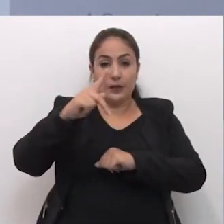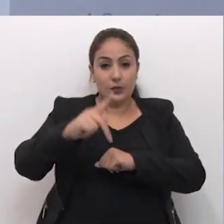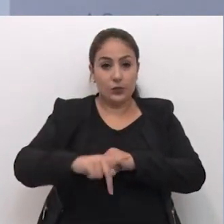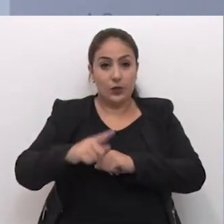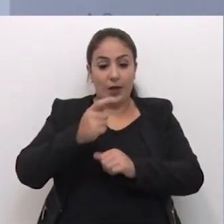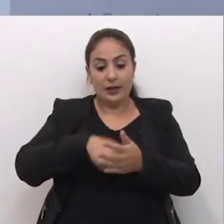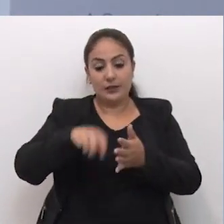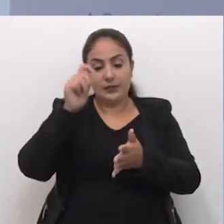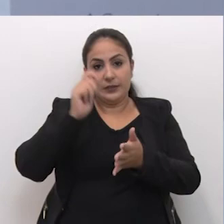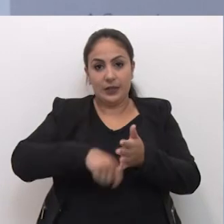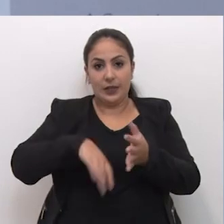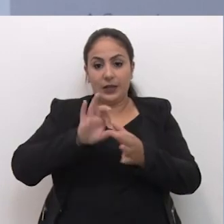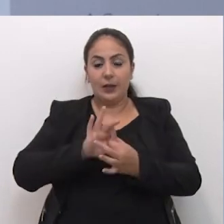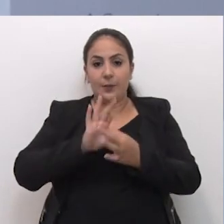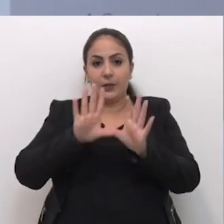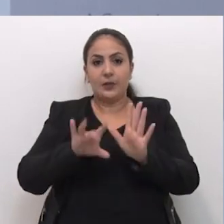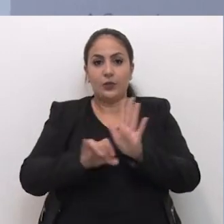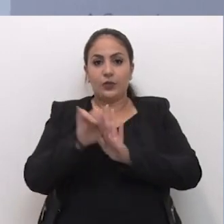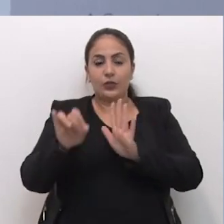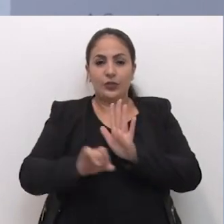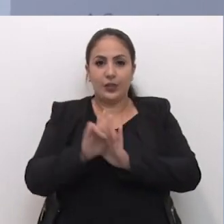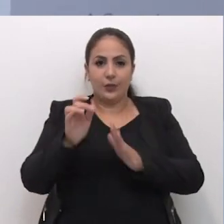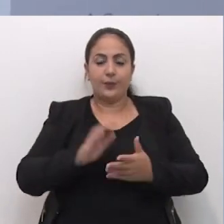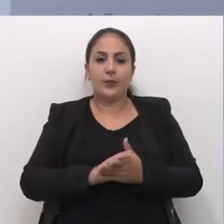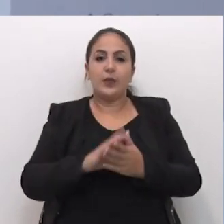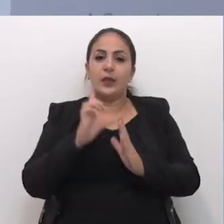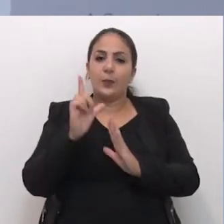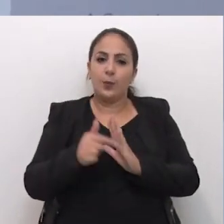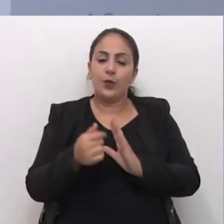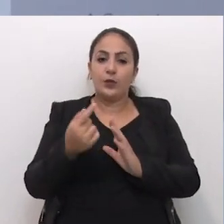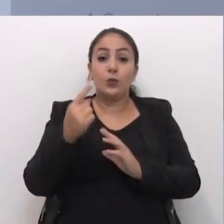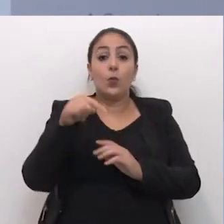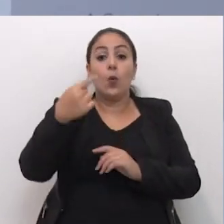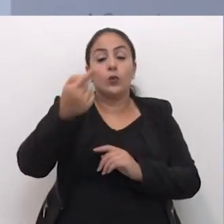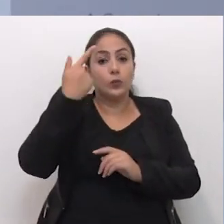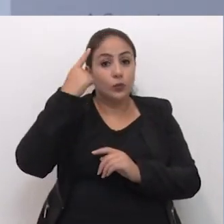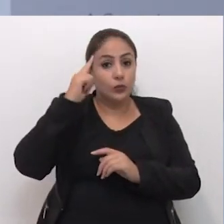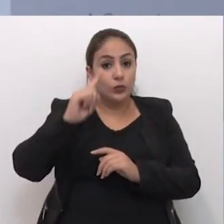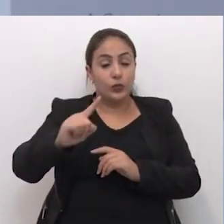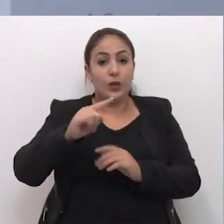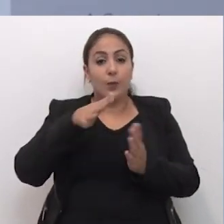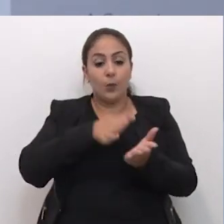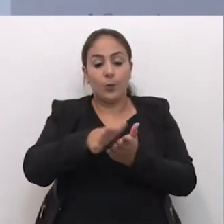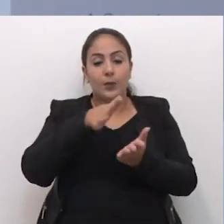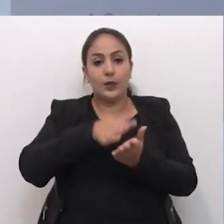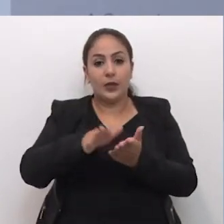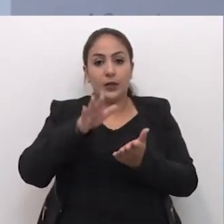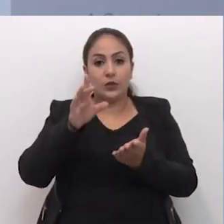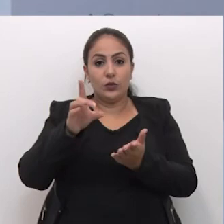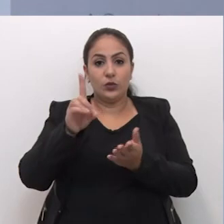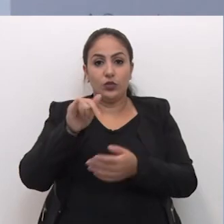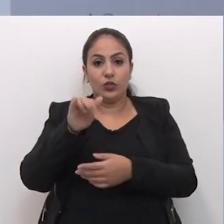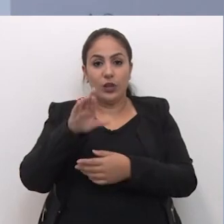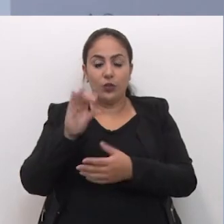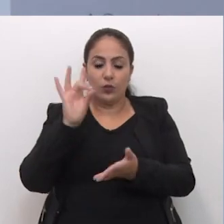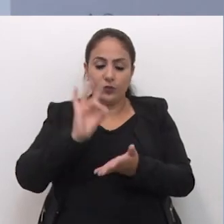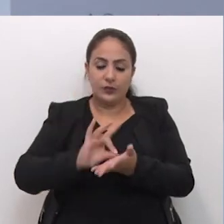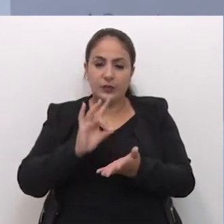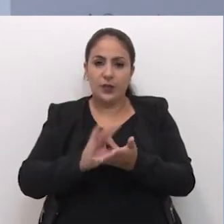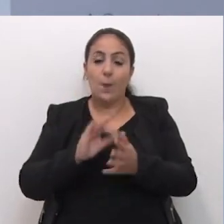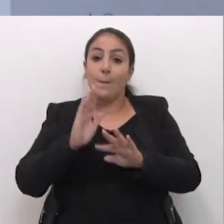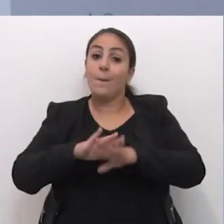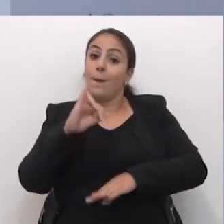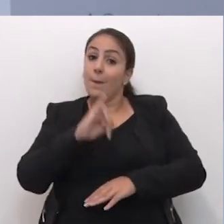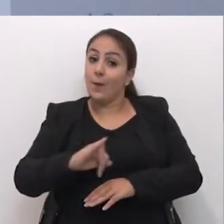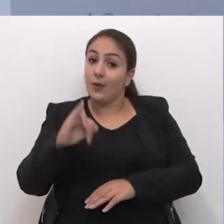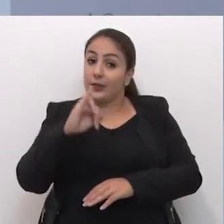Fundo para ser assinada a liberação da licitação. A partir daí, no dia seguinte, é publicado no Diário Oficial, e o